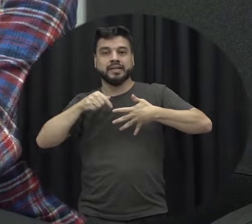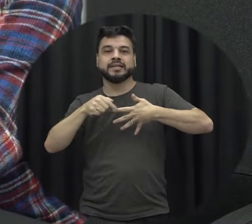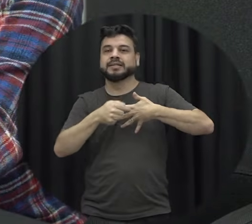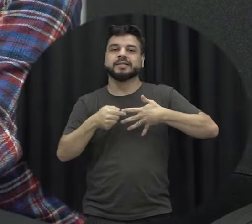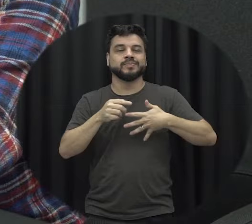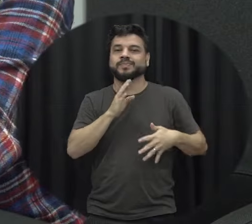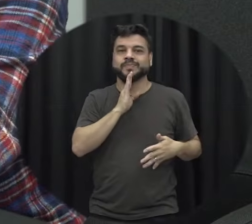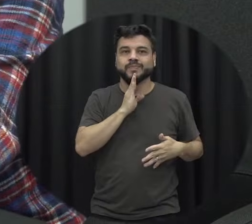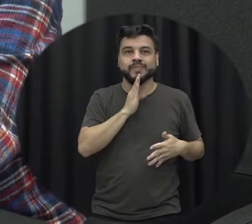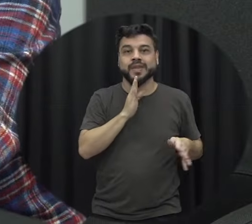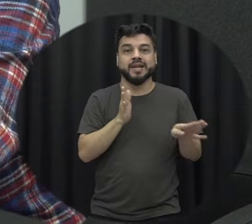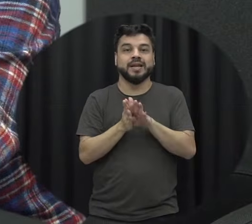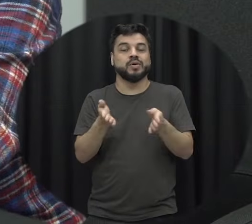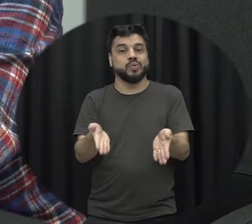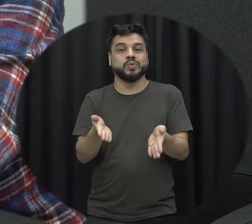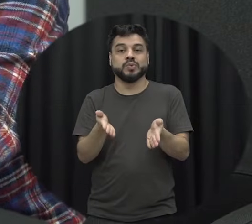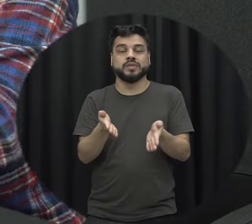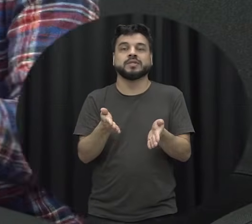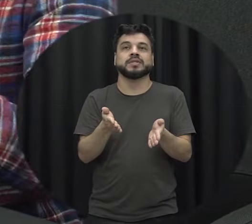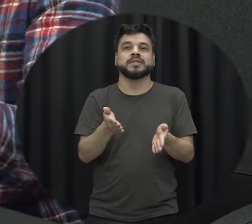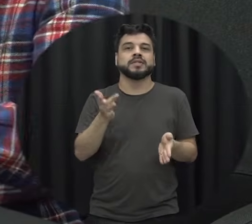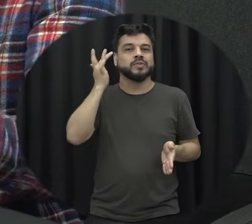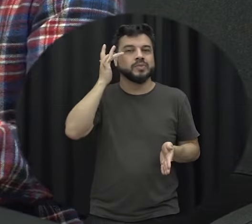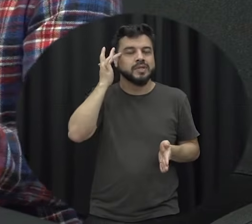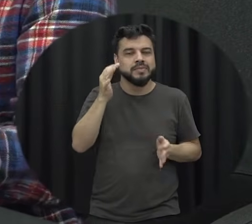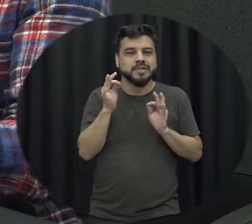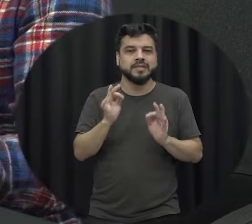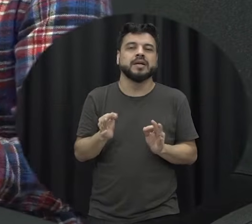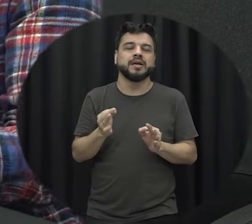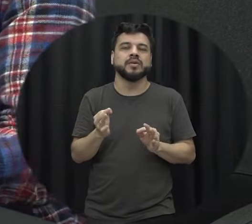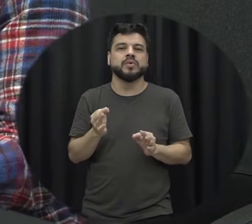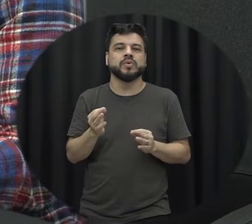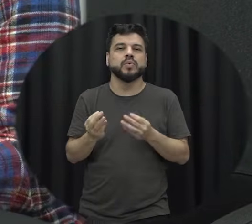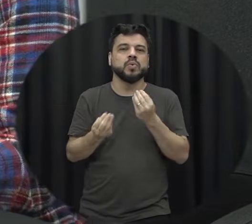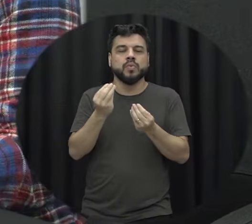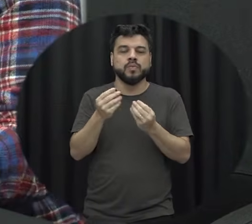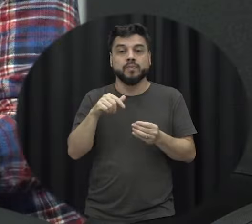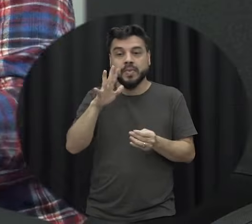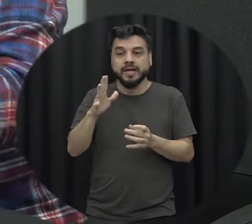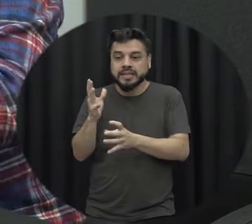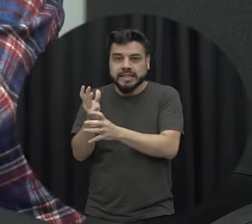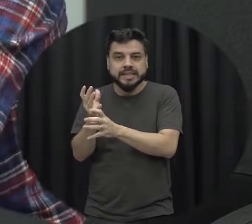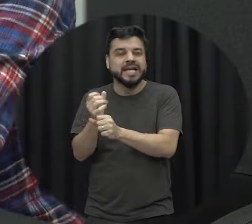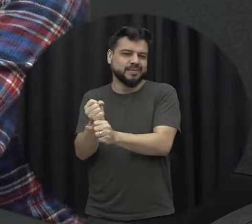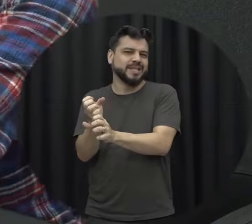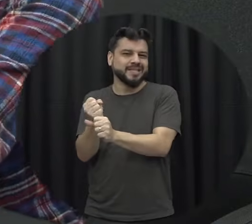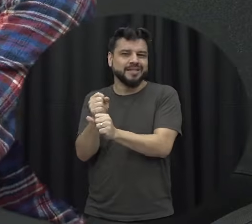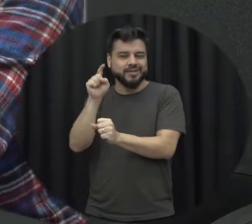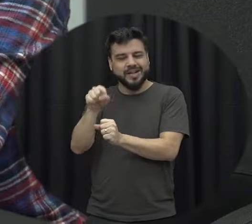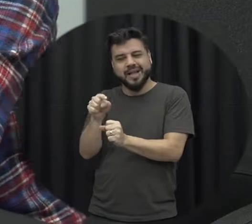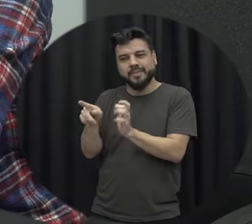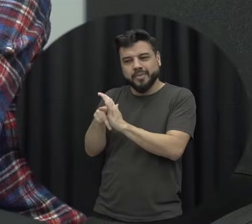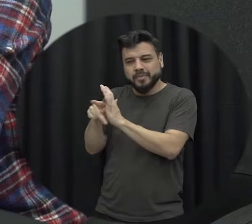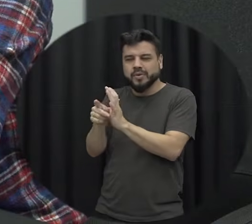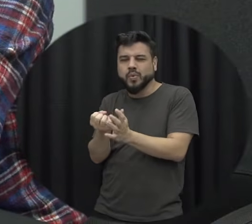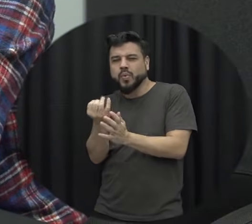conhece registros, vamos dizer, dessa questão mais administrativa. Uma coisa interessante que eu acho